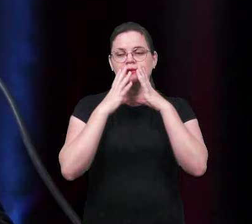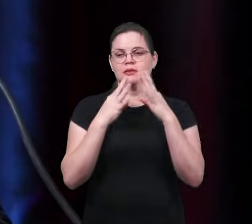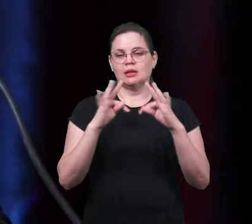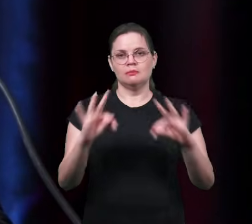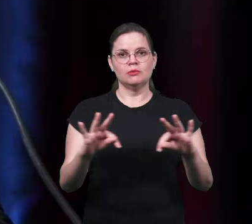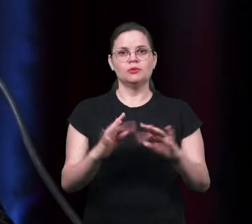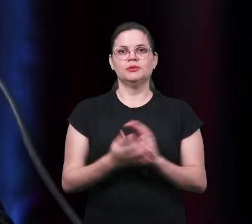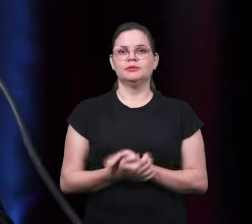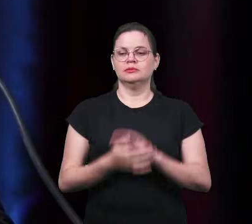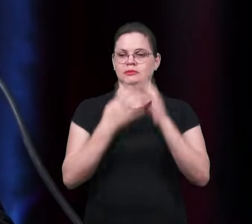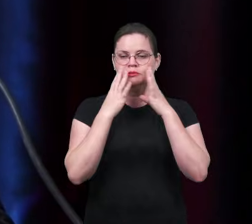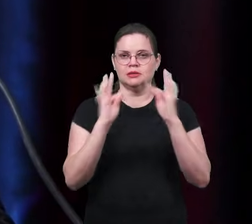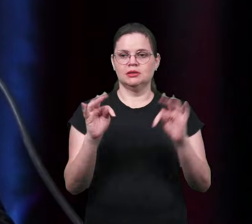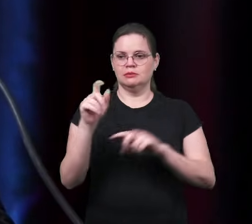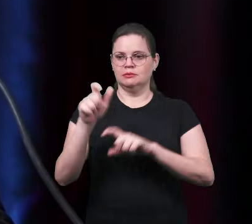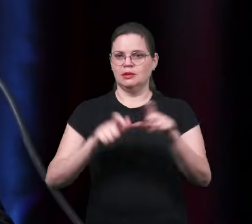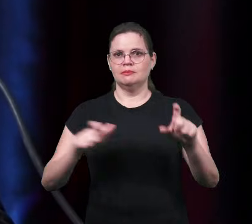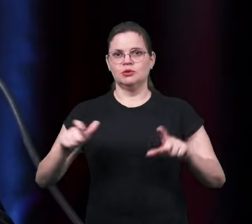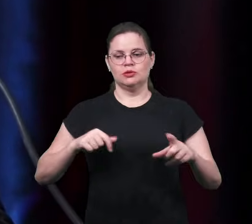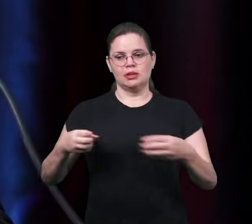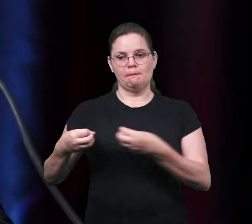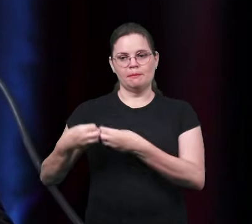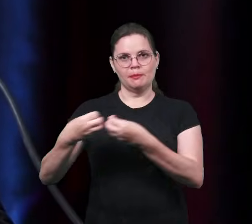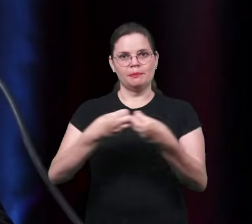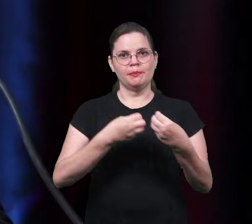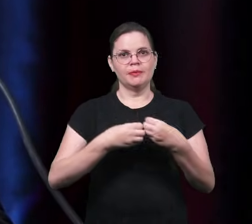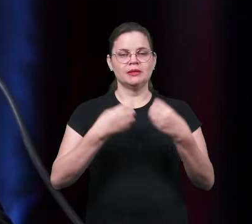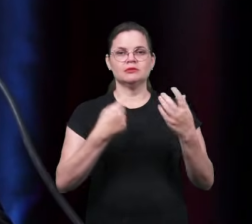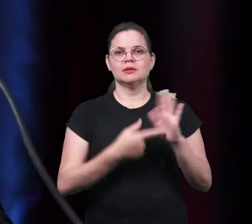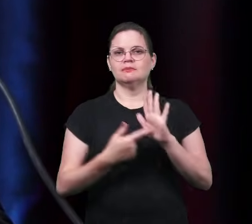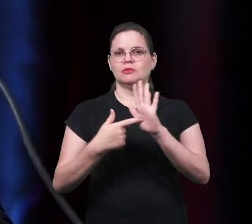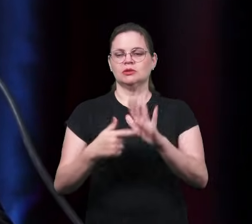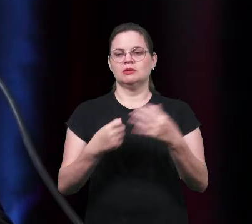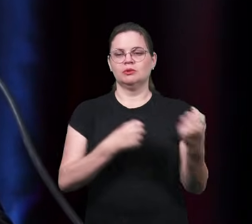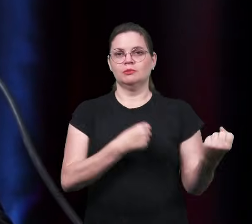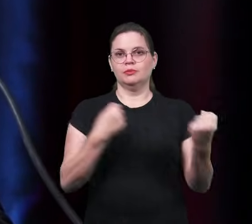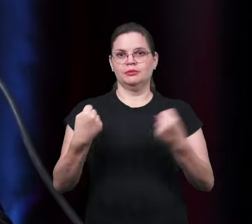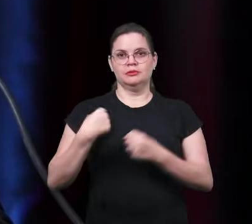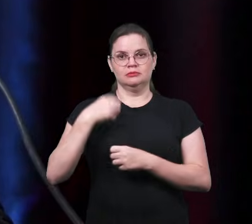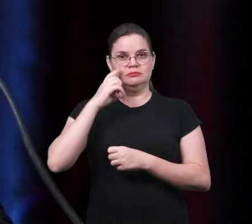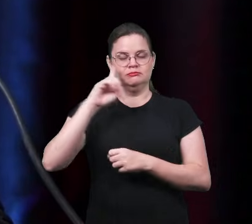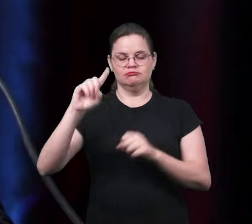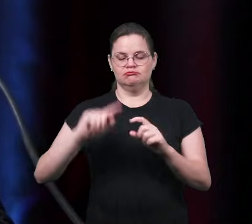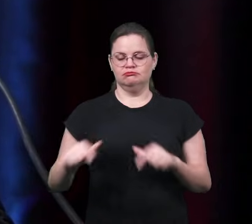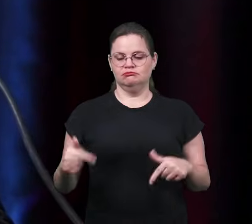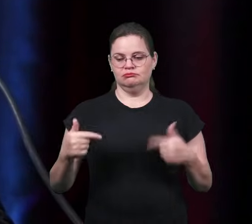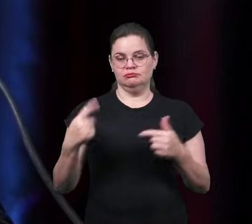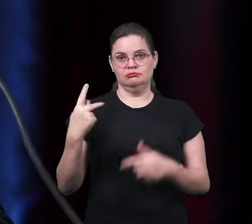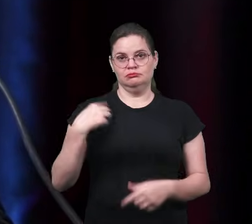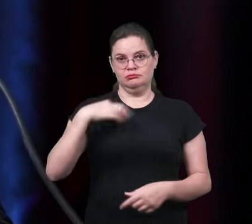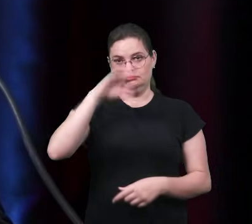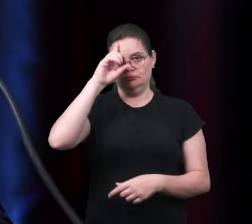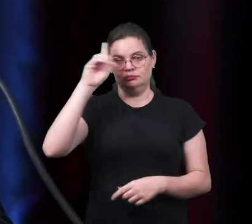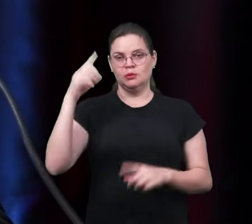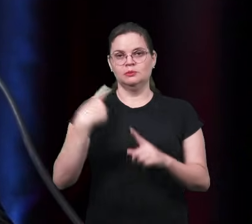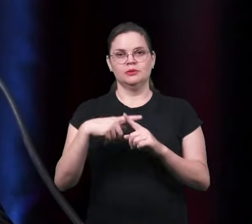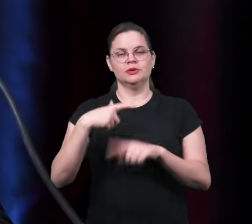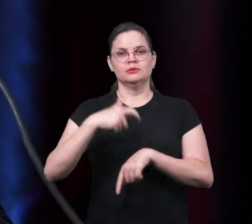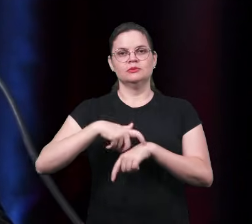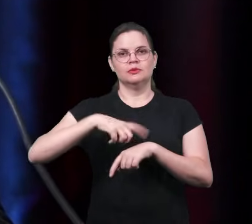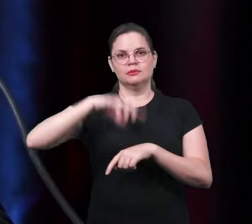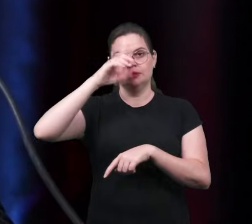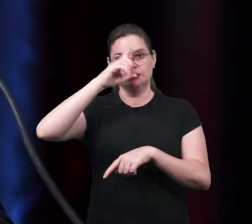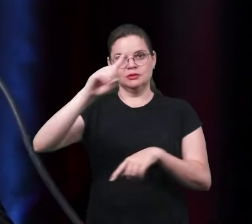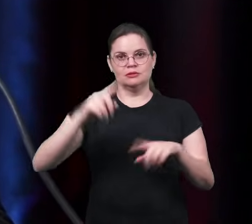testemunho é aqueles que estão ao redor do poder de Deus, da ação de Deus, porque Deus, quando Ele realiza a obra na vida